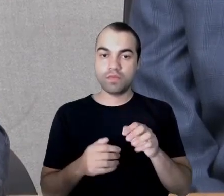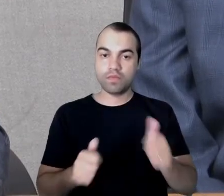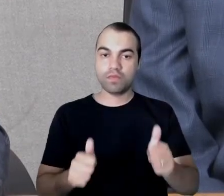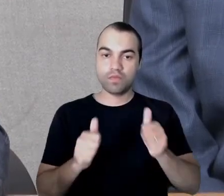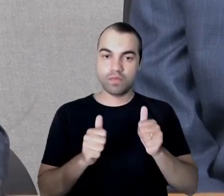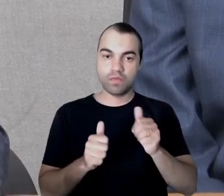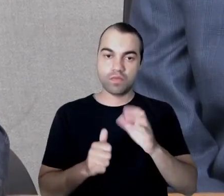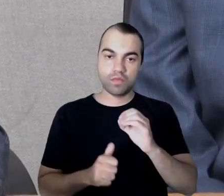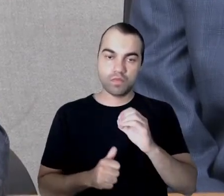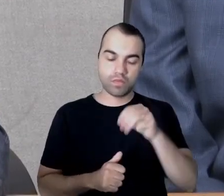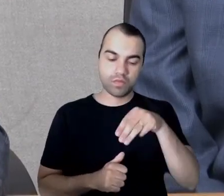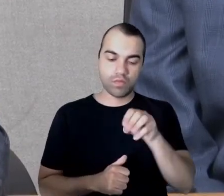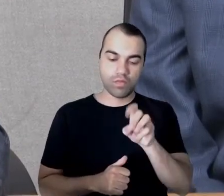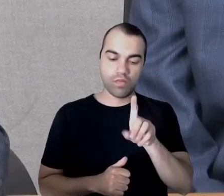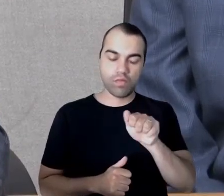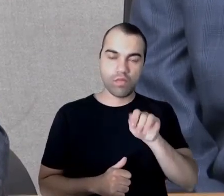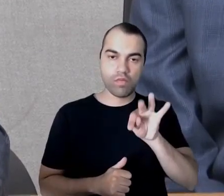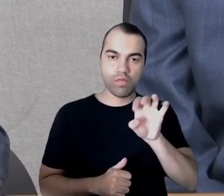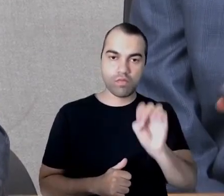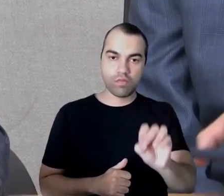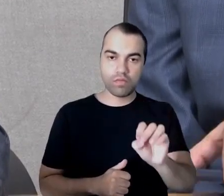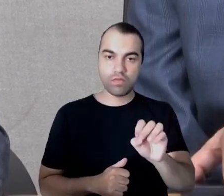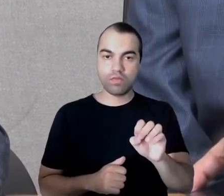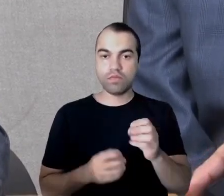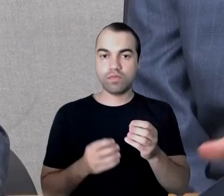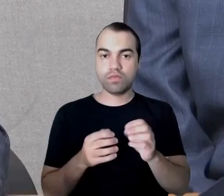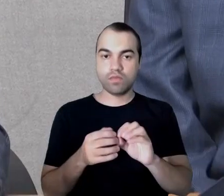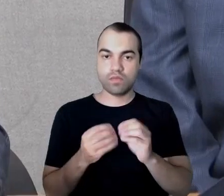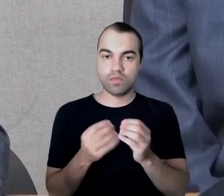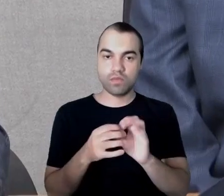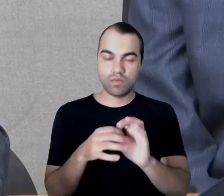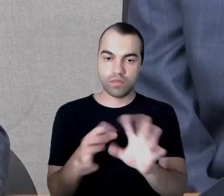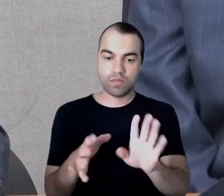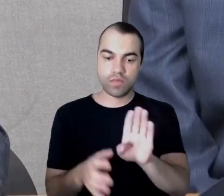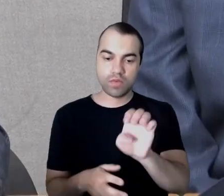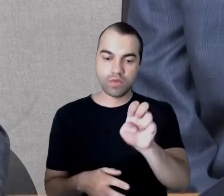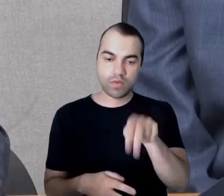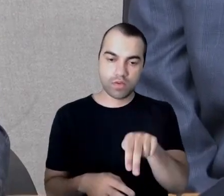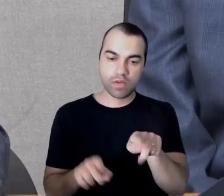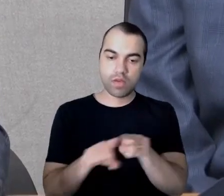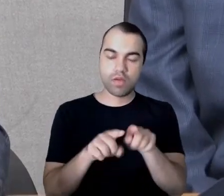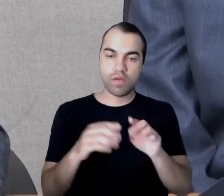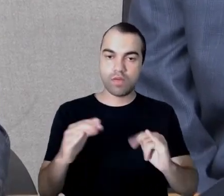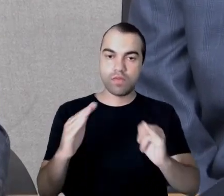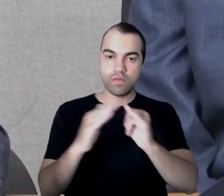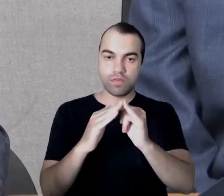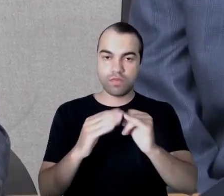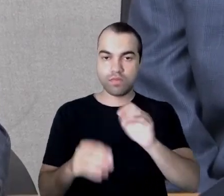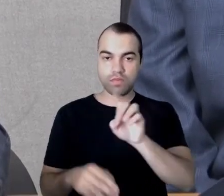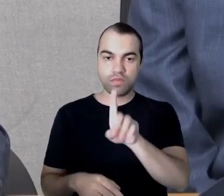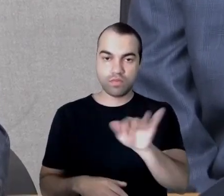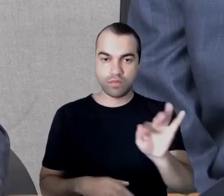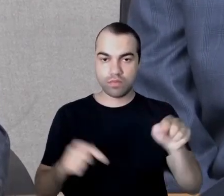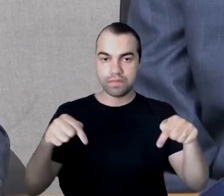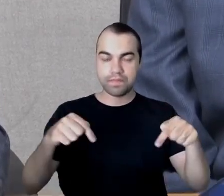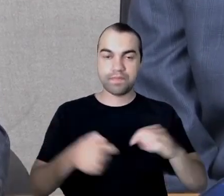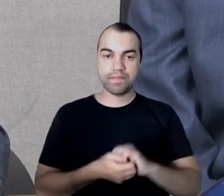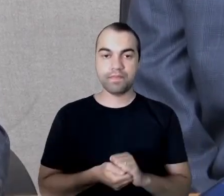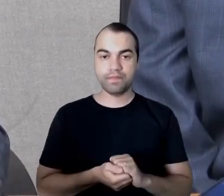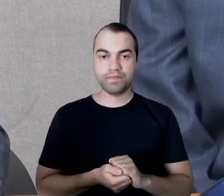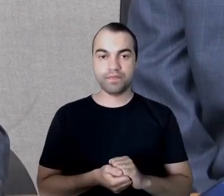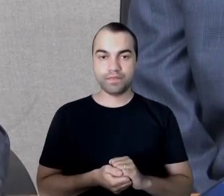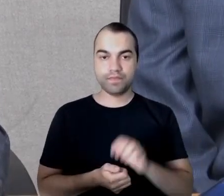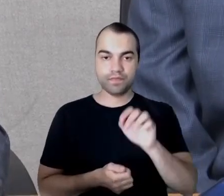e sessão de bens imóveis do Distrito Federal sobre a via Legislativa adequada para tratar a temática o artigo